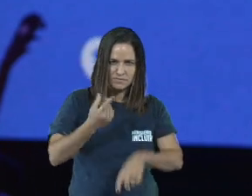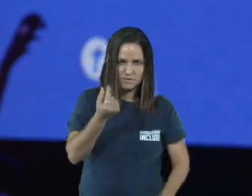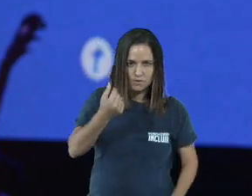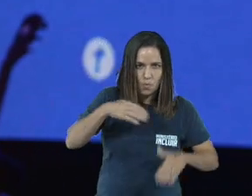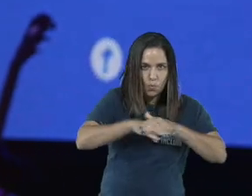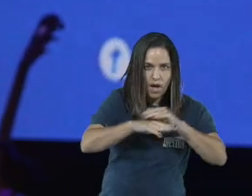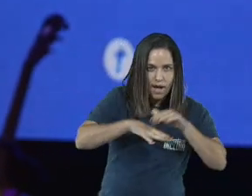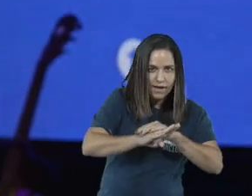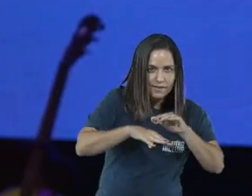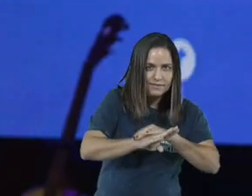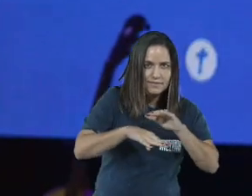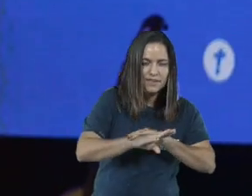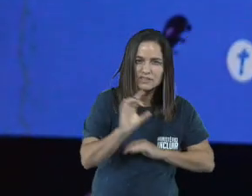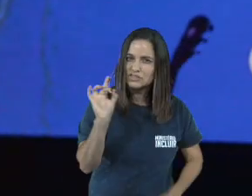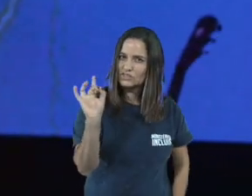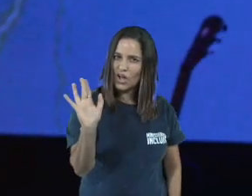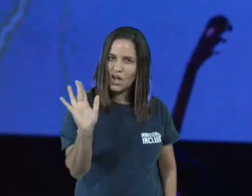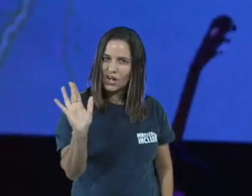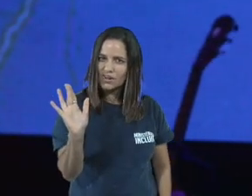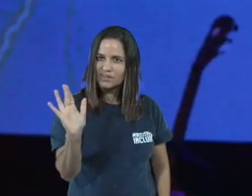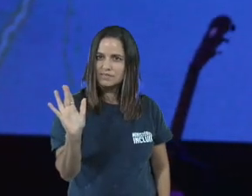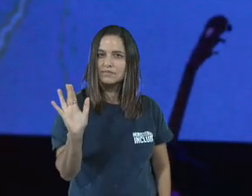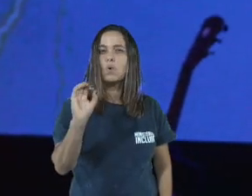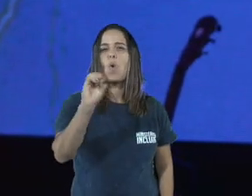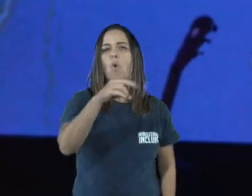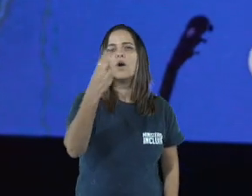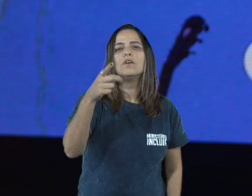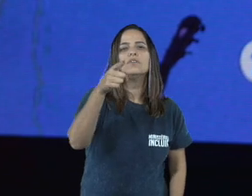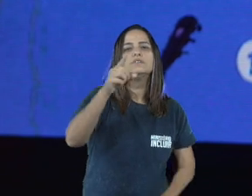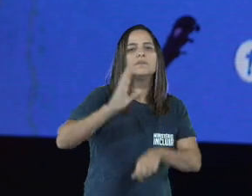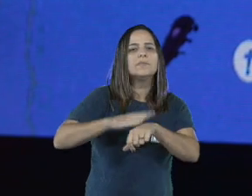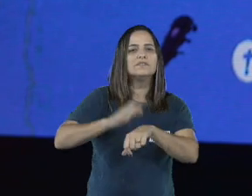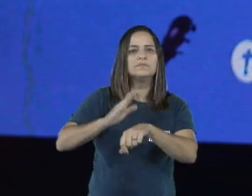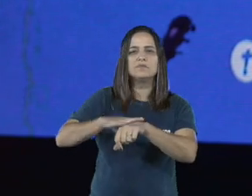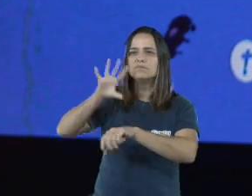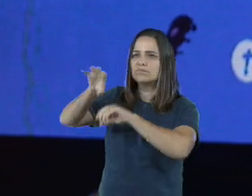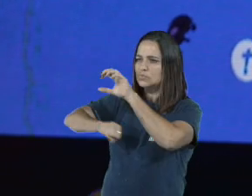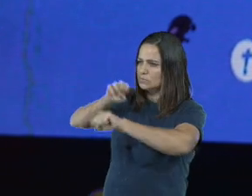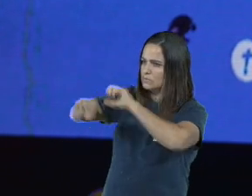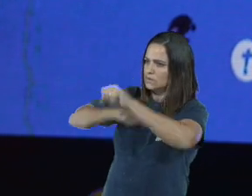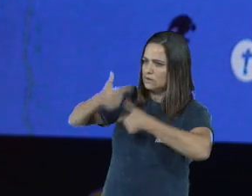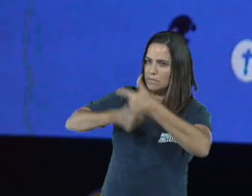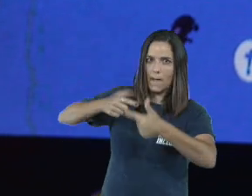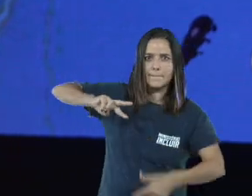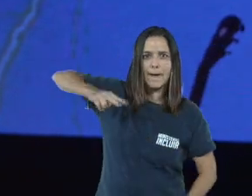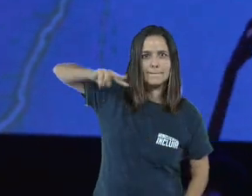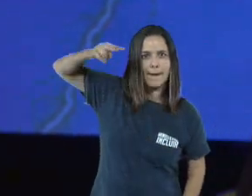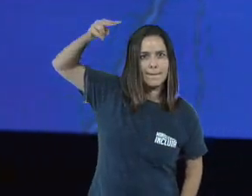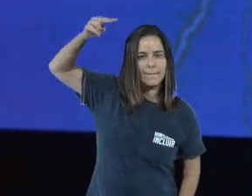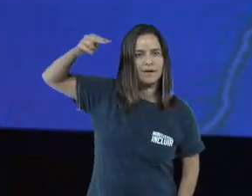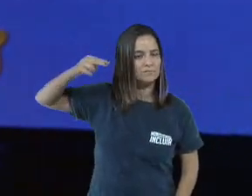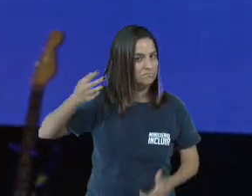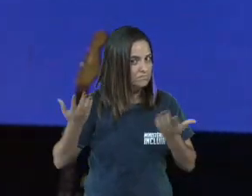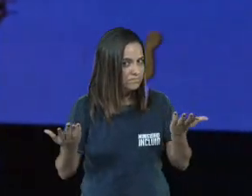grande obra para você é você é conquistar mais uma promoção no seu trabalho e simplesmente foi promovido da ganhe mais dinheiro e